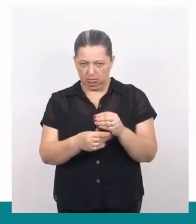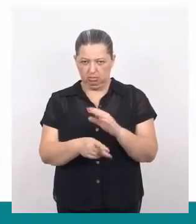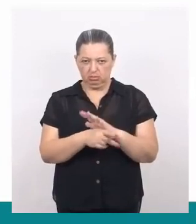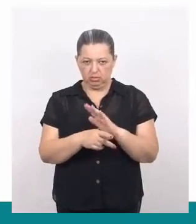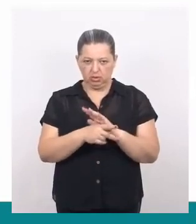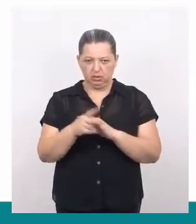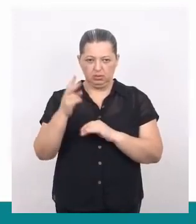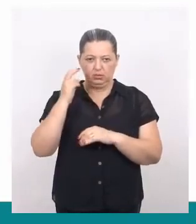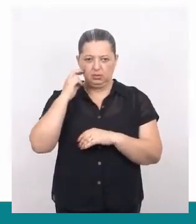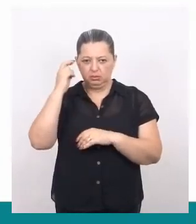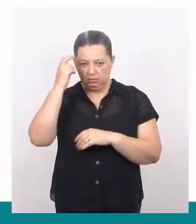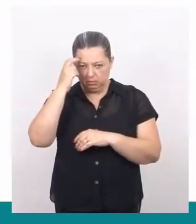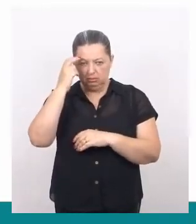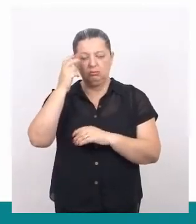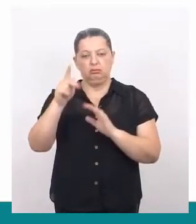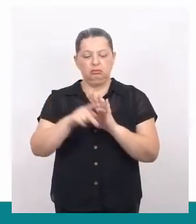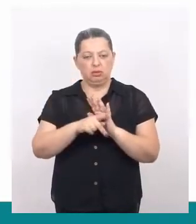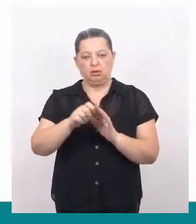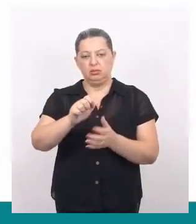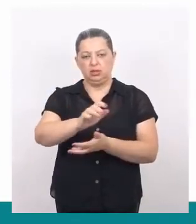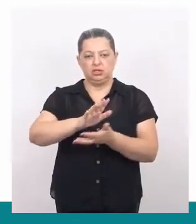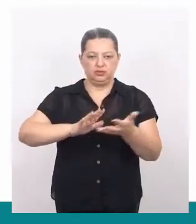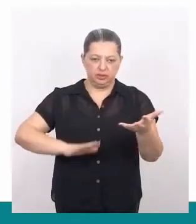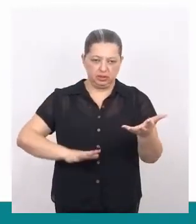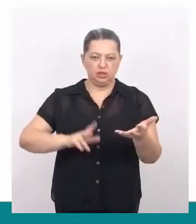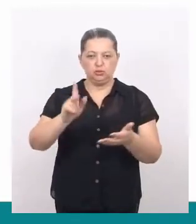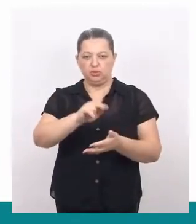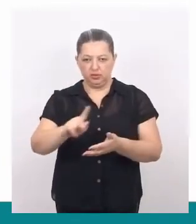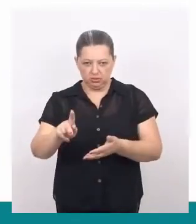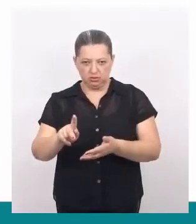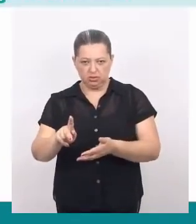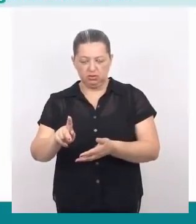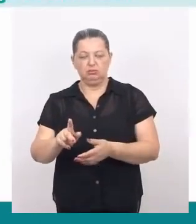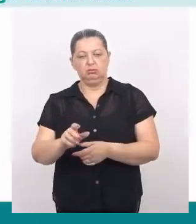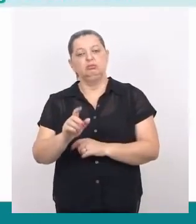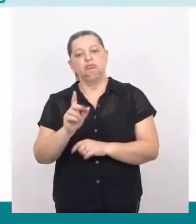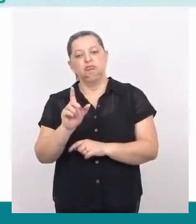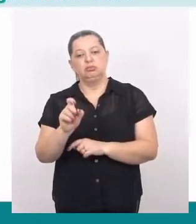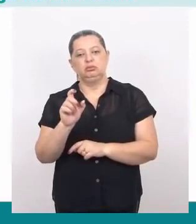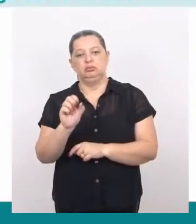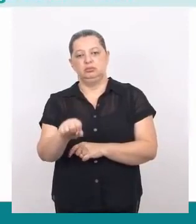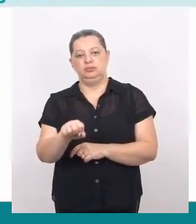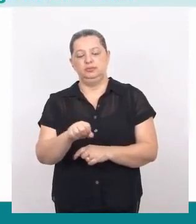atividade física para o professor tal? Basta clicar em sim. Pode passar.